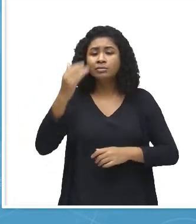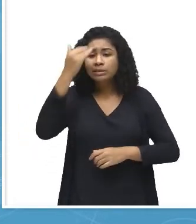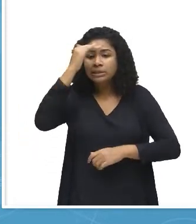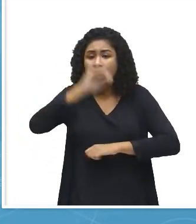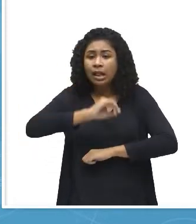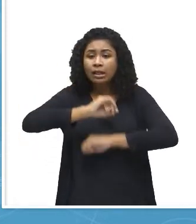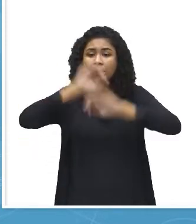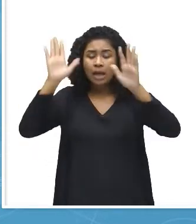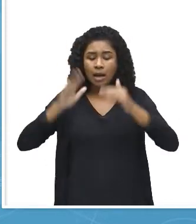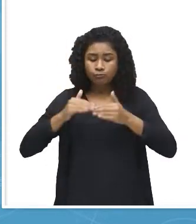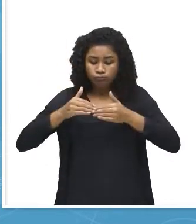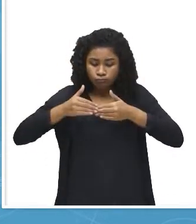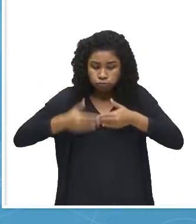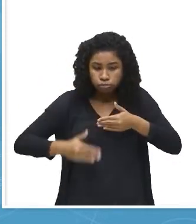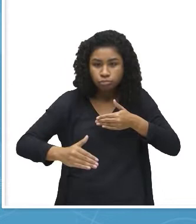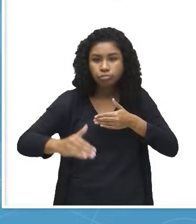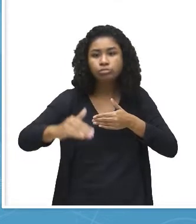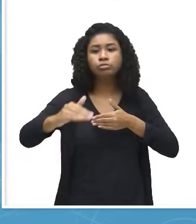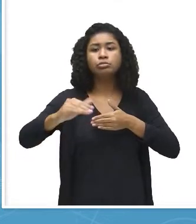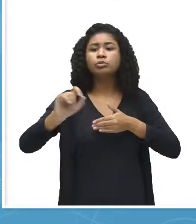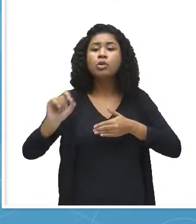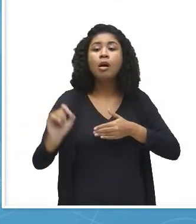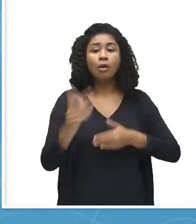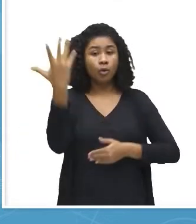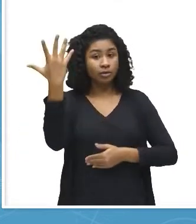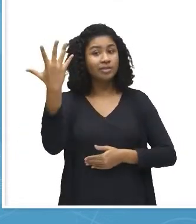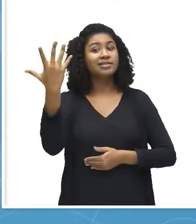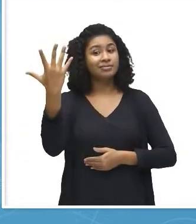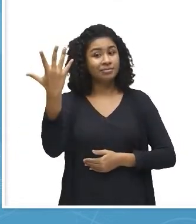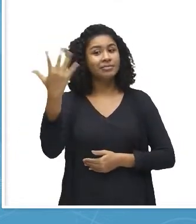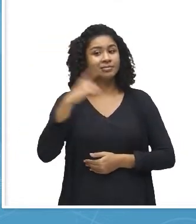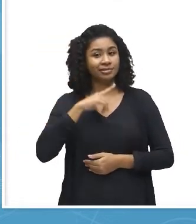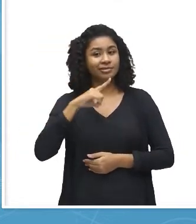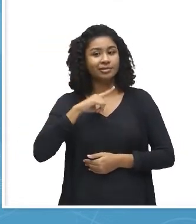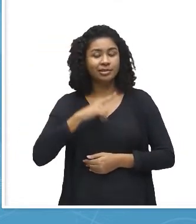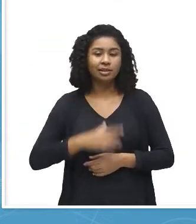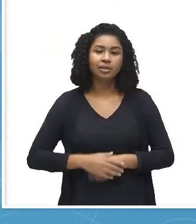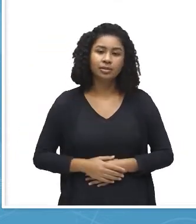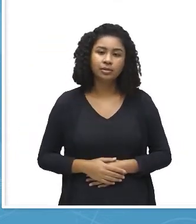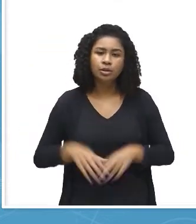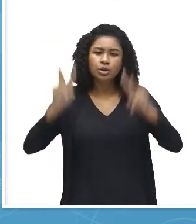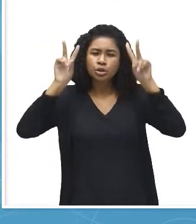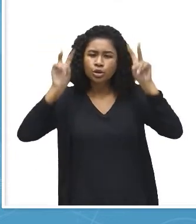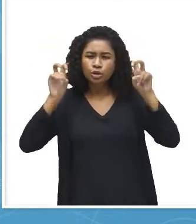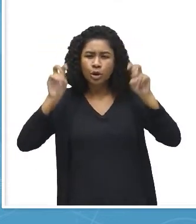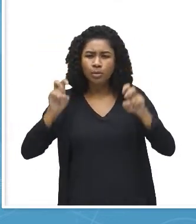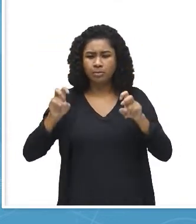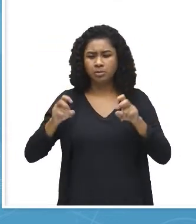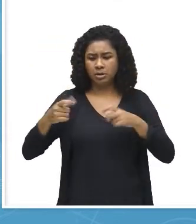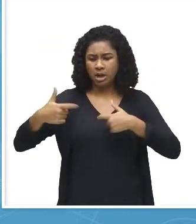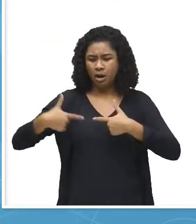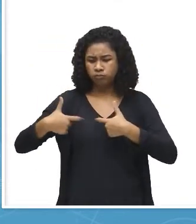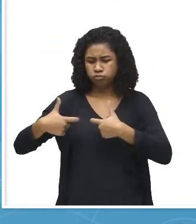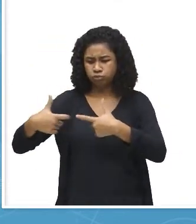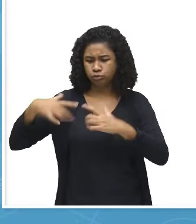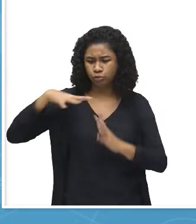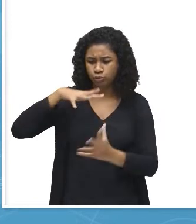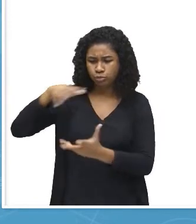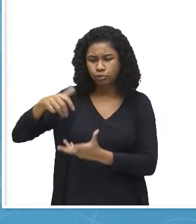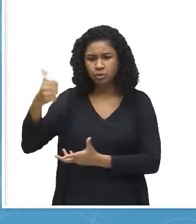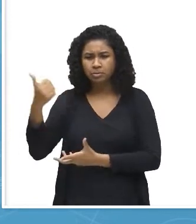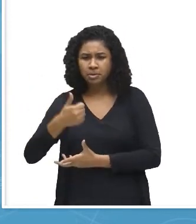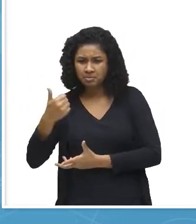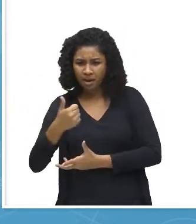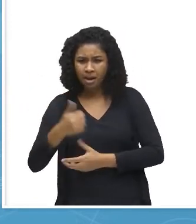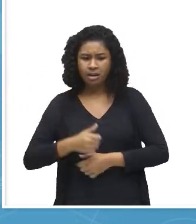a partir do início do século XX. As questões de Primeira Guerra Mundial, de Segunda Guerra Mundial, é fundamental